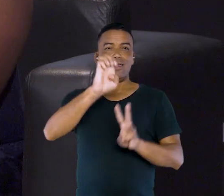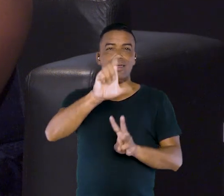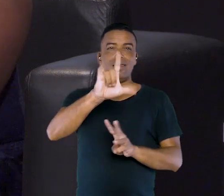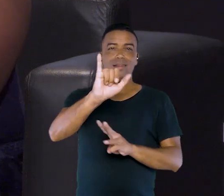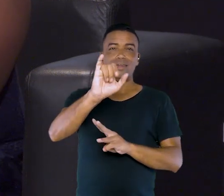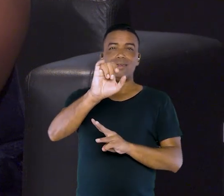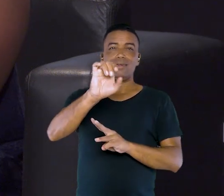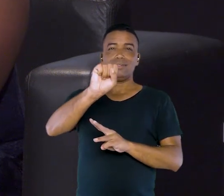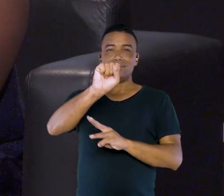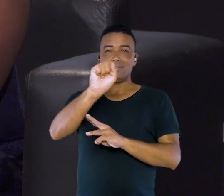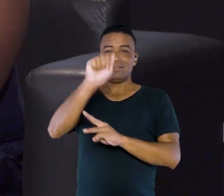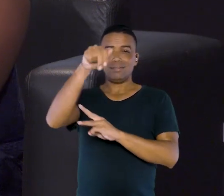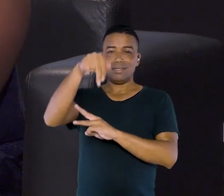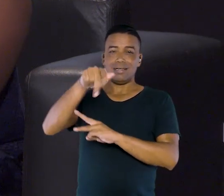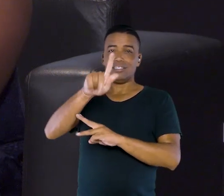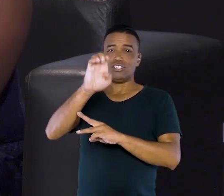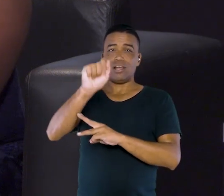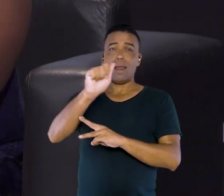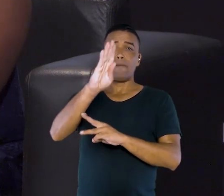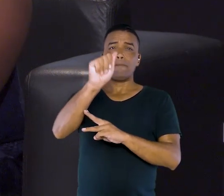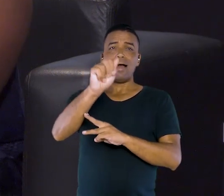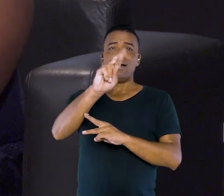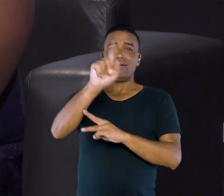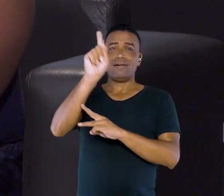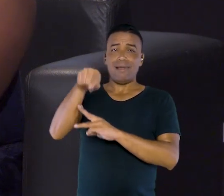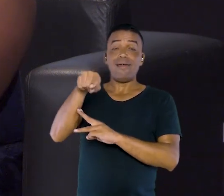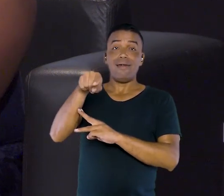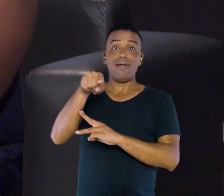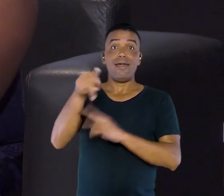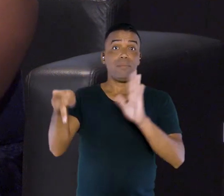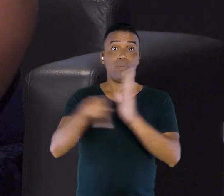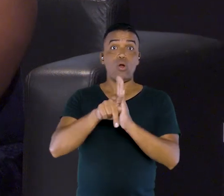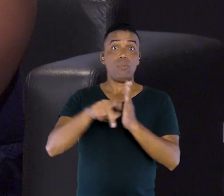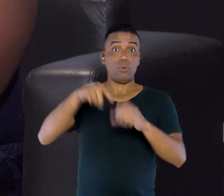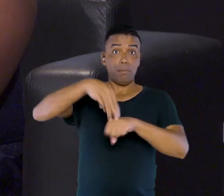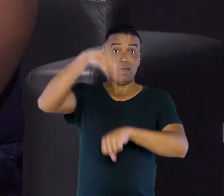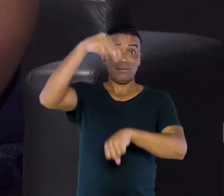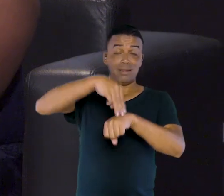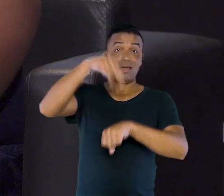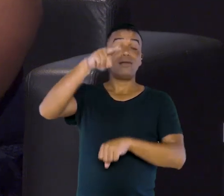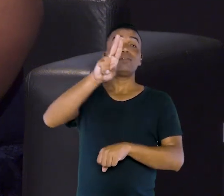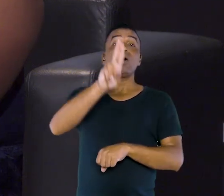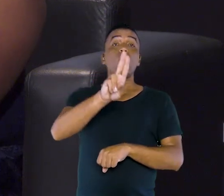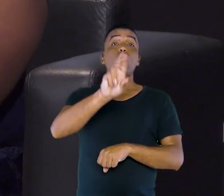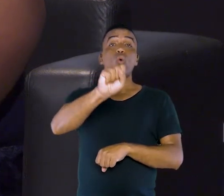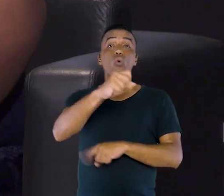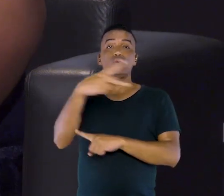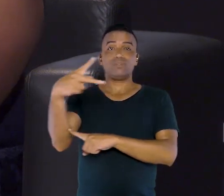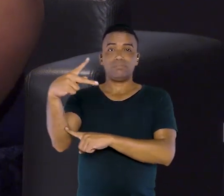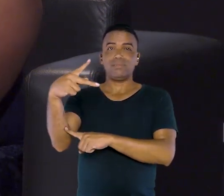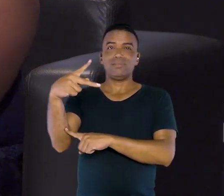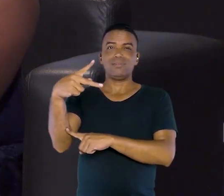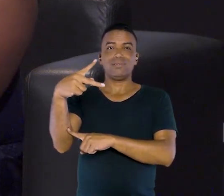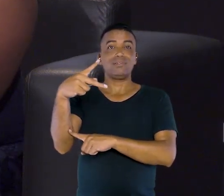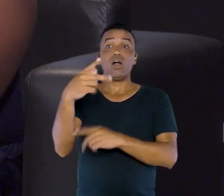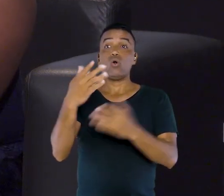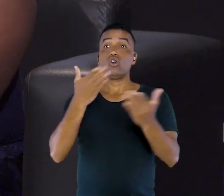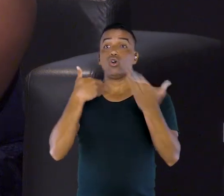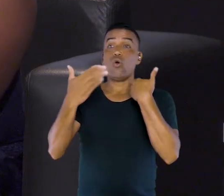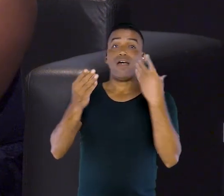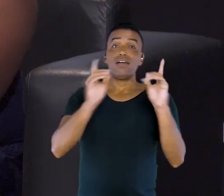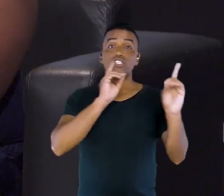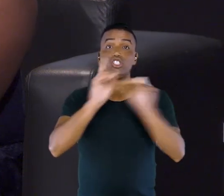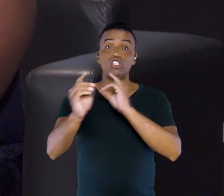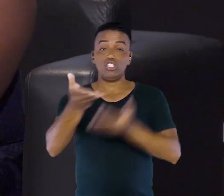que é mestranda aqui da USP, e a gente tem quebrado esses tabus de ter esse diálogo com